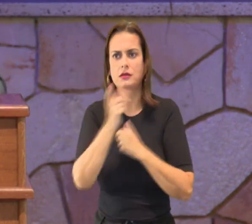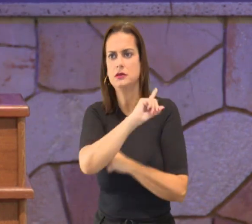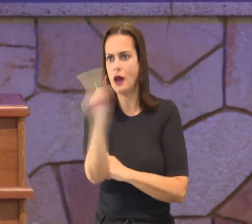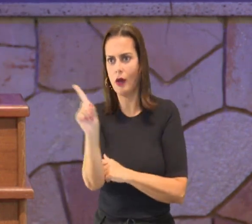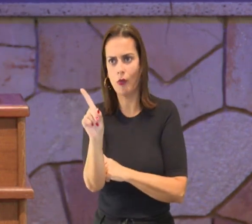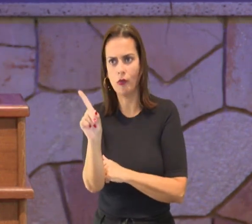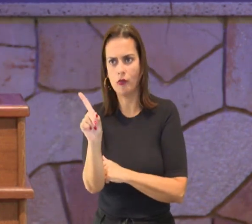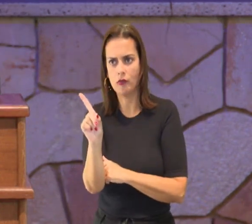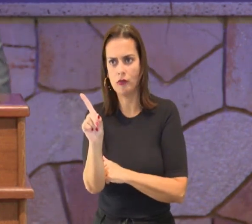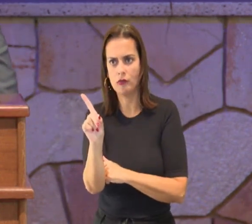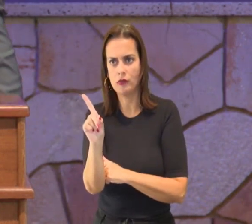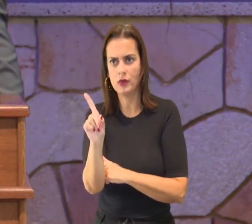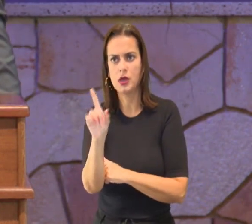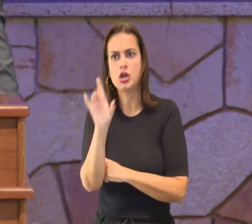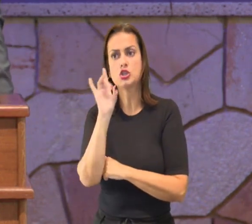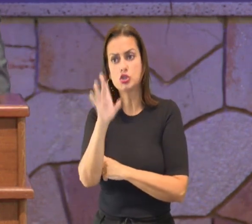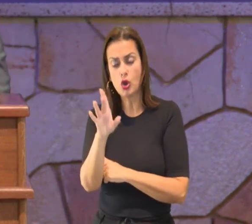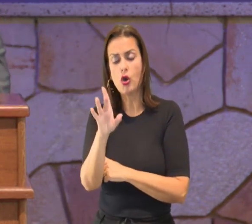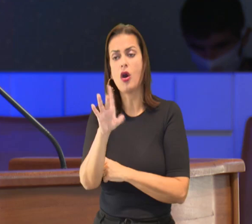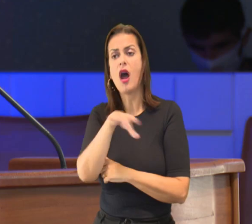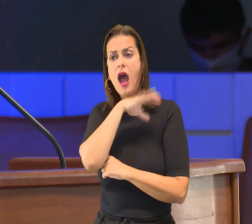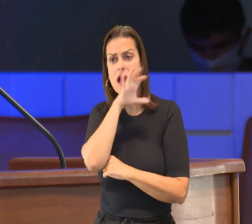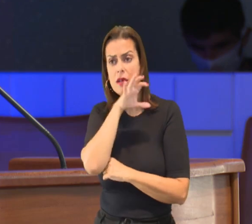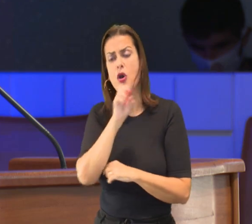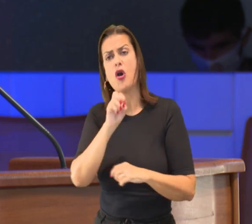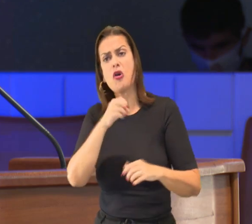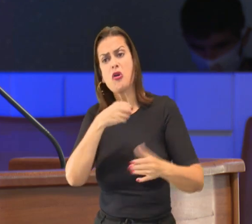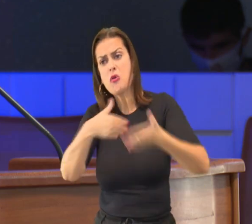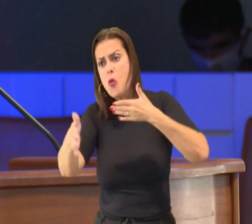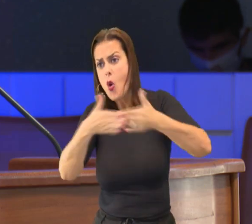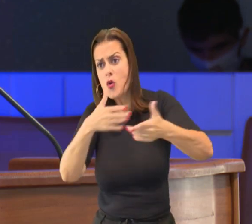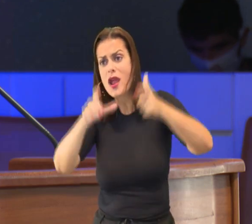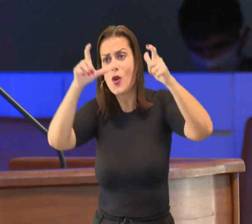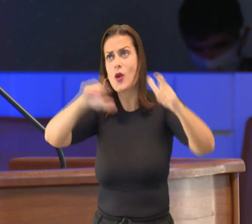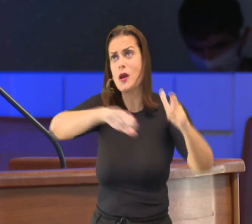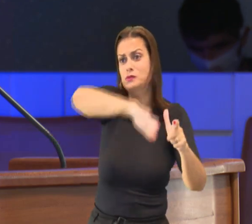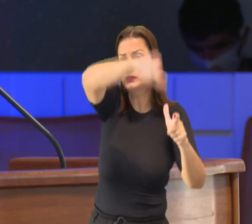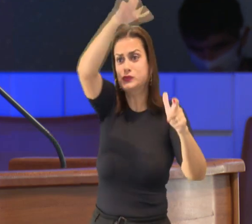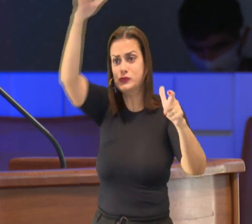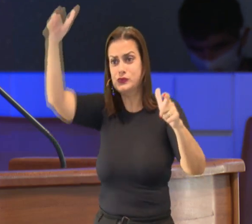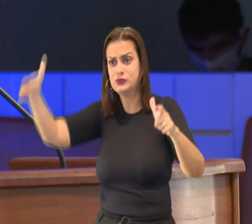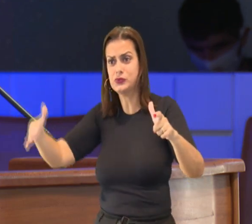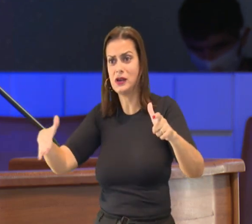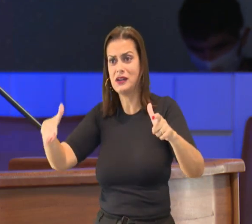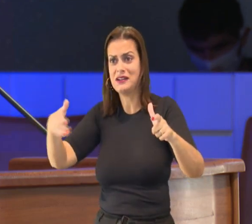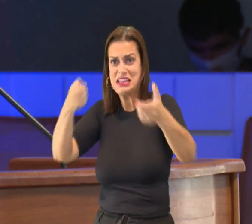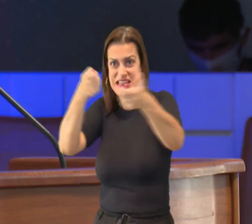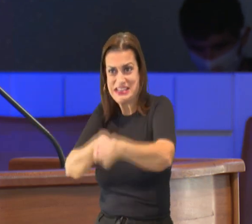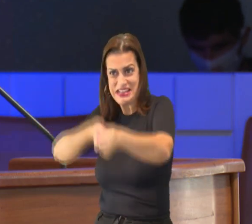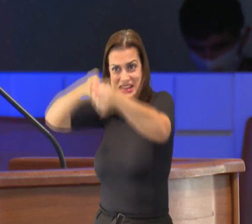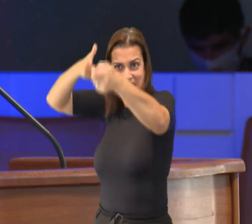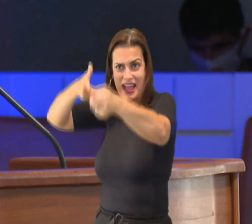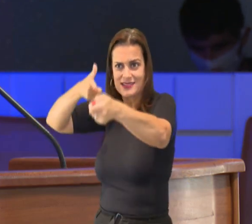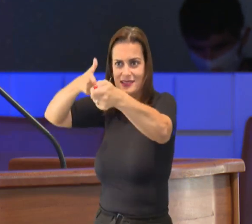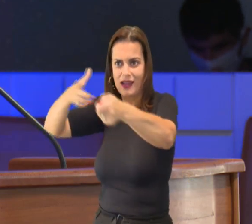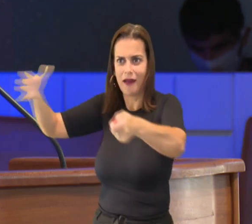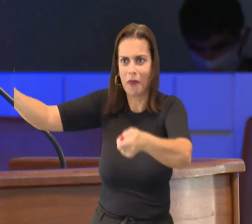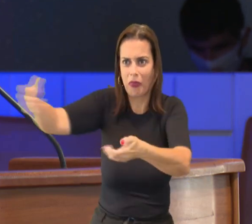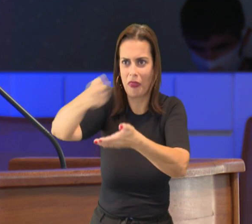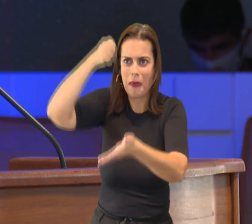ofertante. Ele simplesmente poderia ir ao deserto ou num local montanhoso e pegar um animal que não fosse do seu